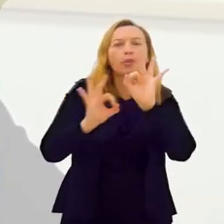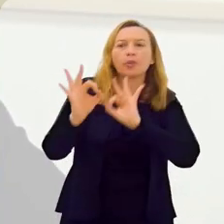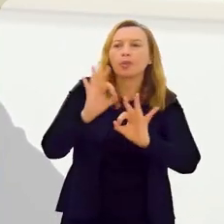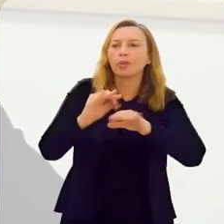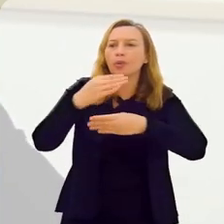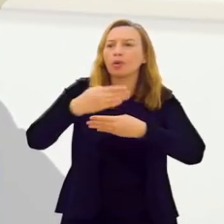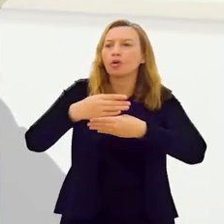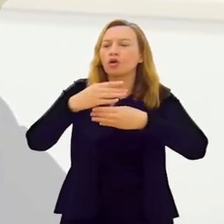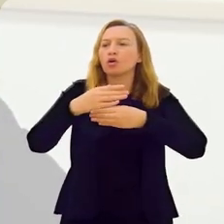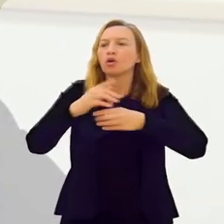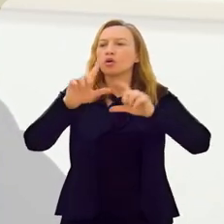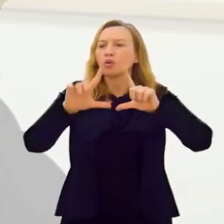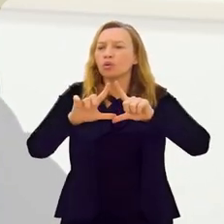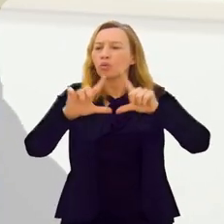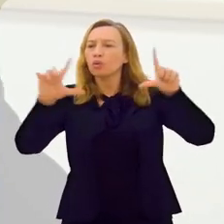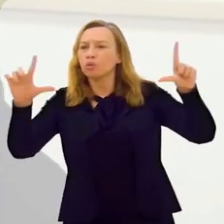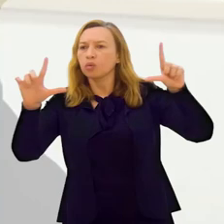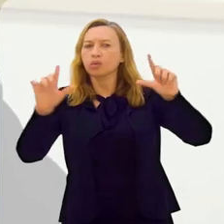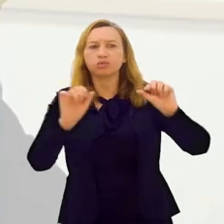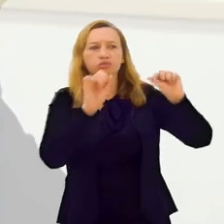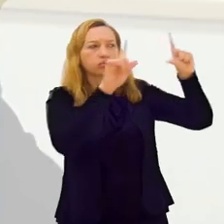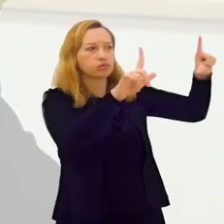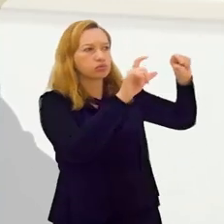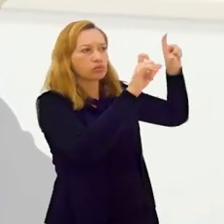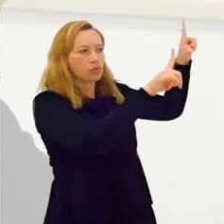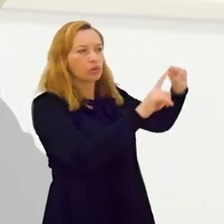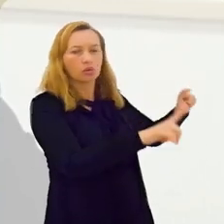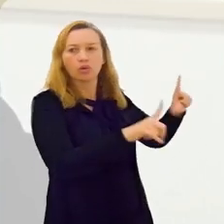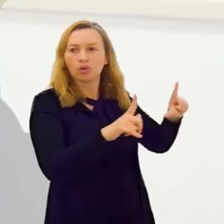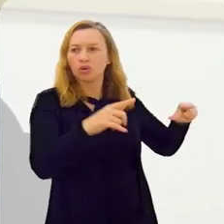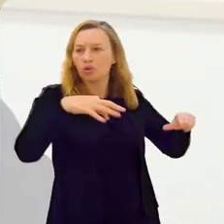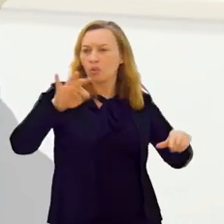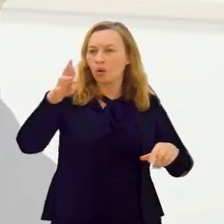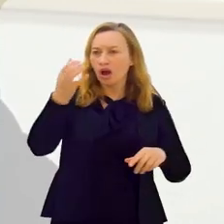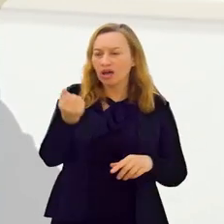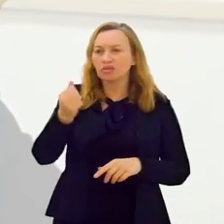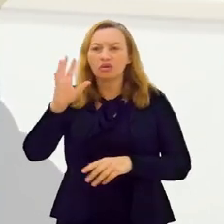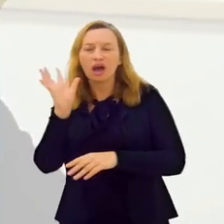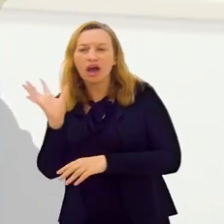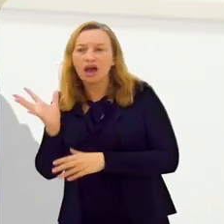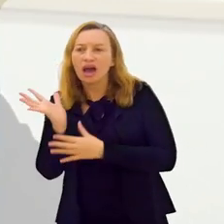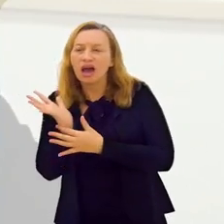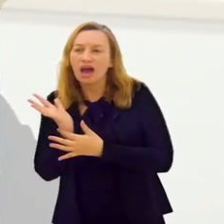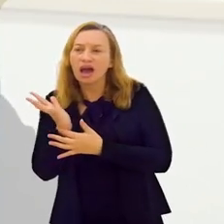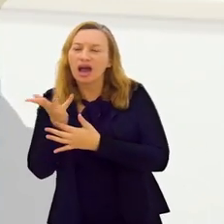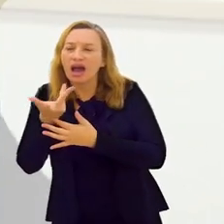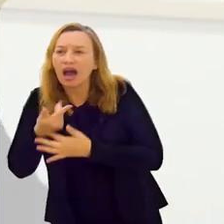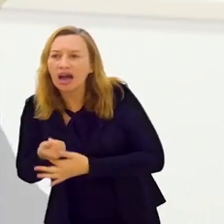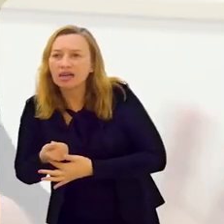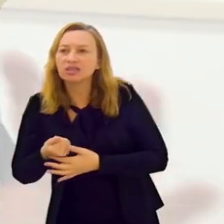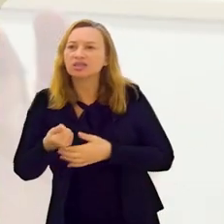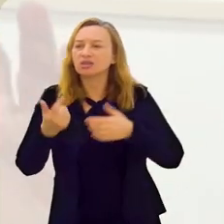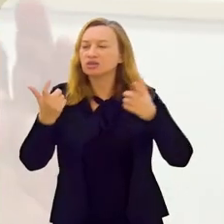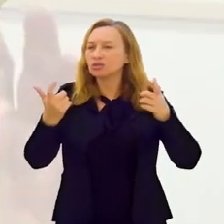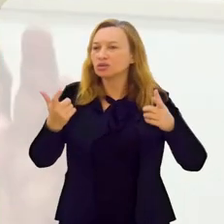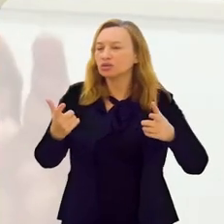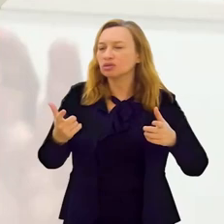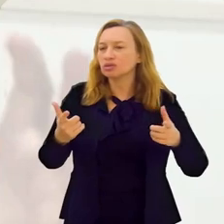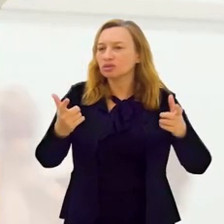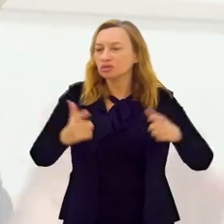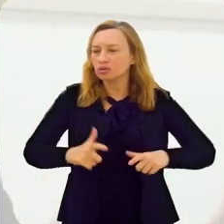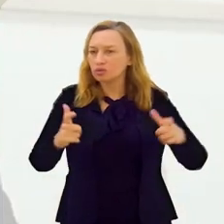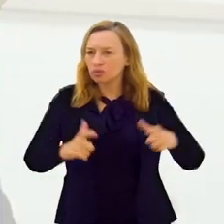mesa, a decoração, os quadros são colocados em função dos artistas locais, enfim, tem toda